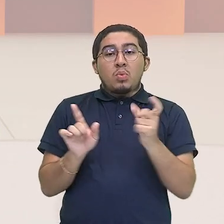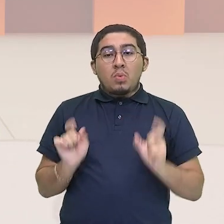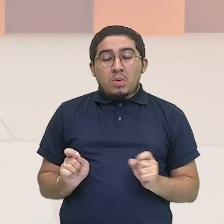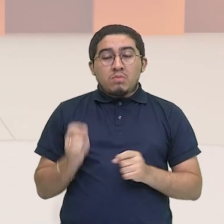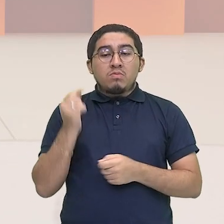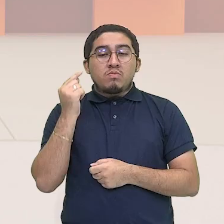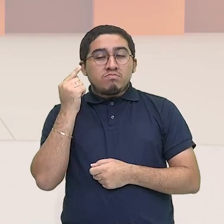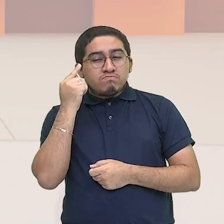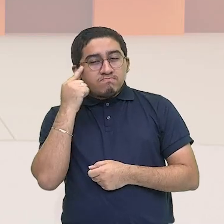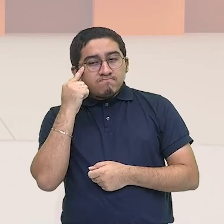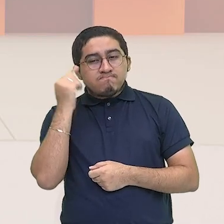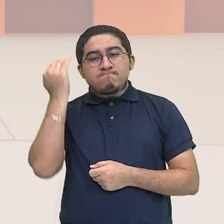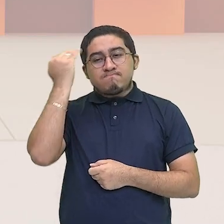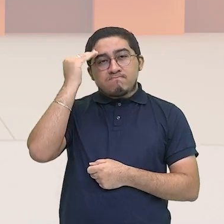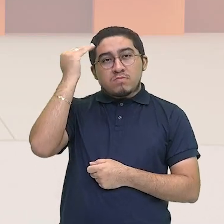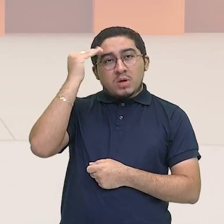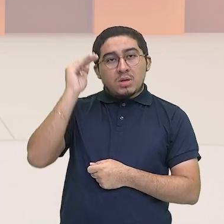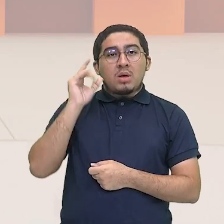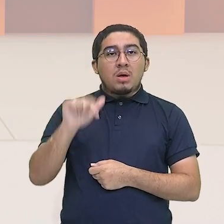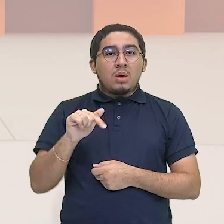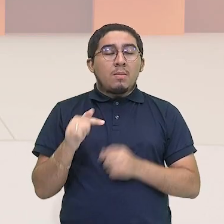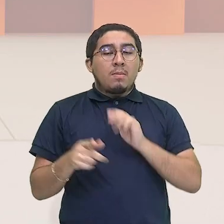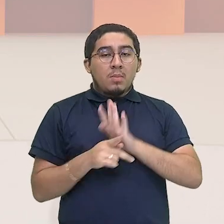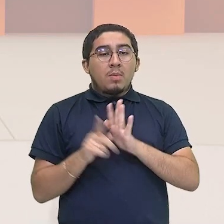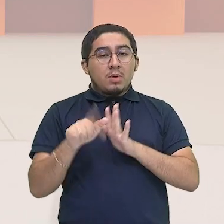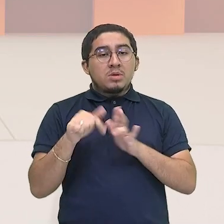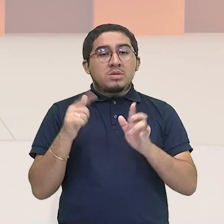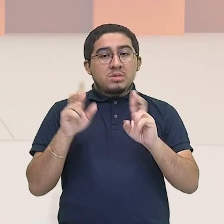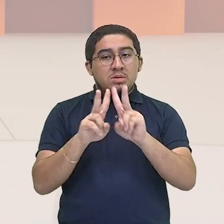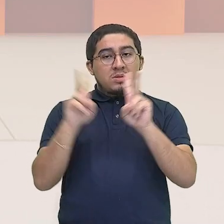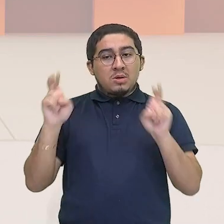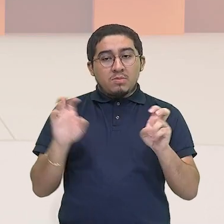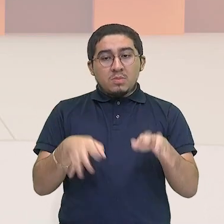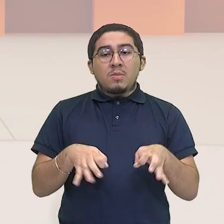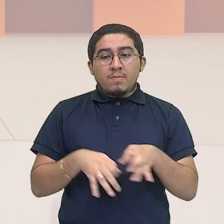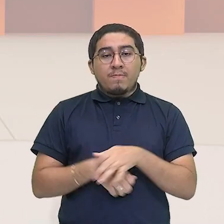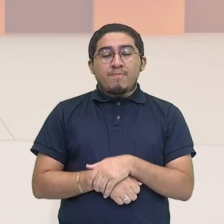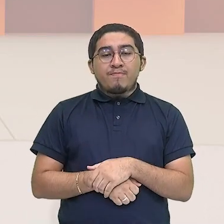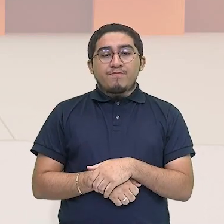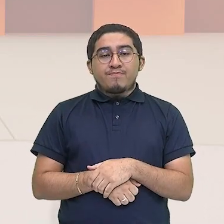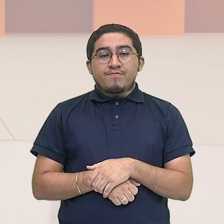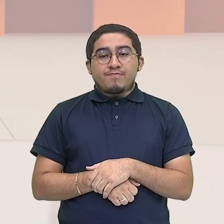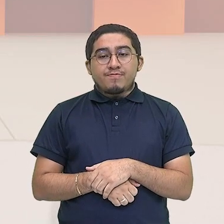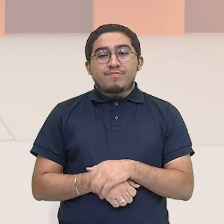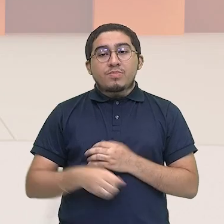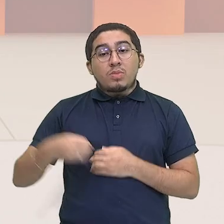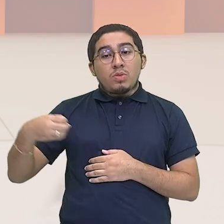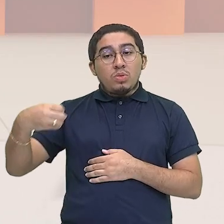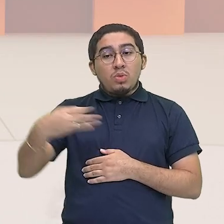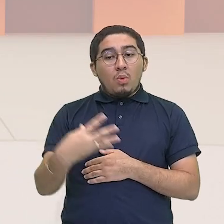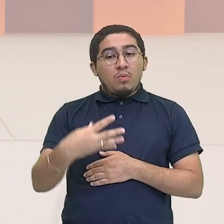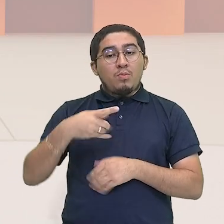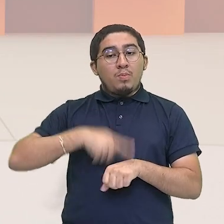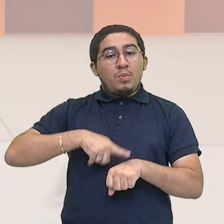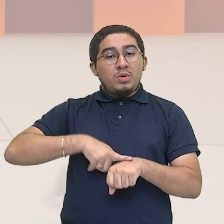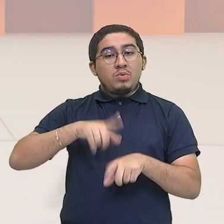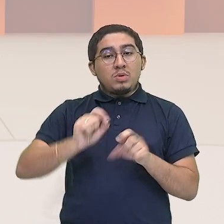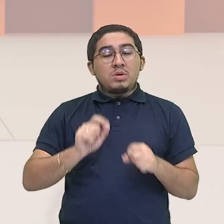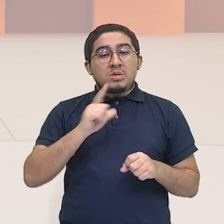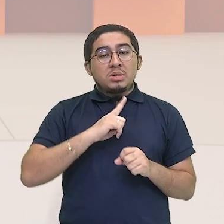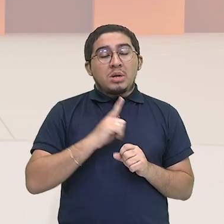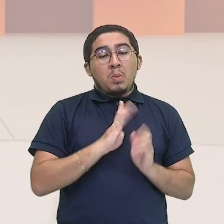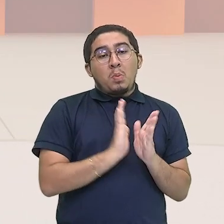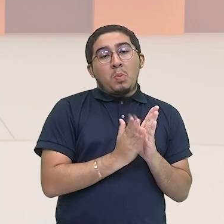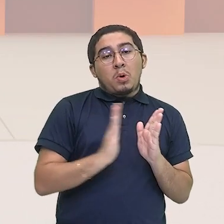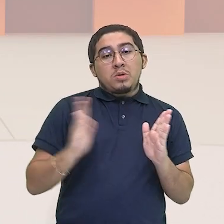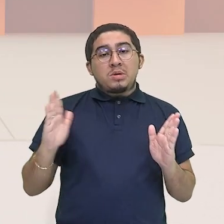tentar compreender e dar resposta a essas questões, certo? E aí nós vamos passar para um novo momento da nossa aula, que é o processo de